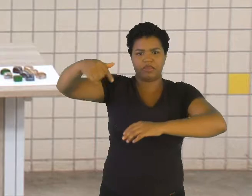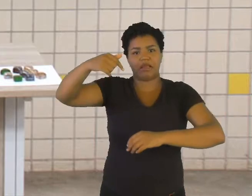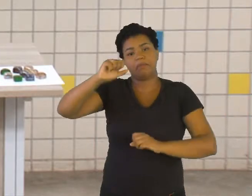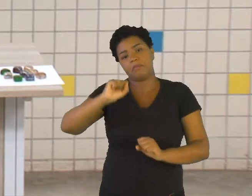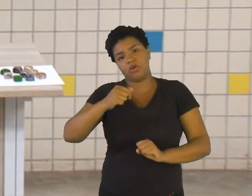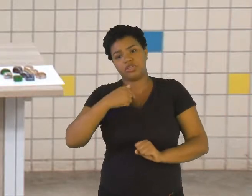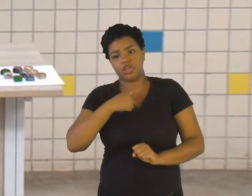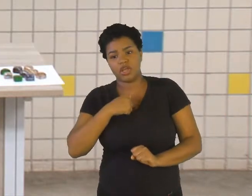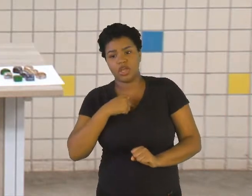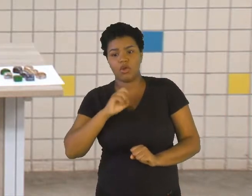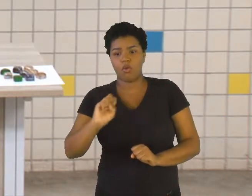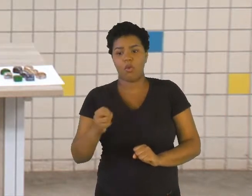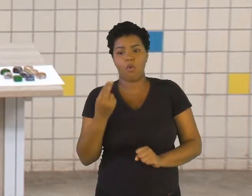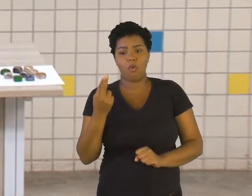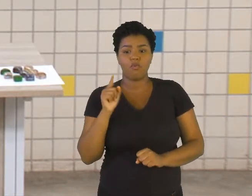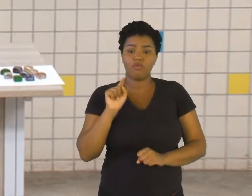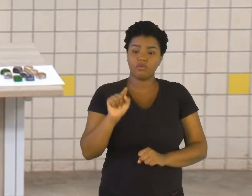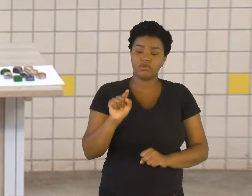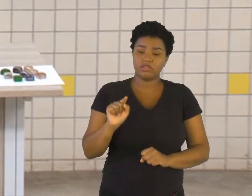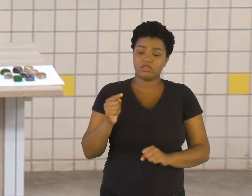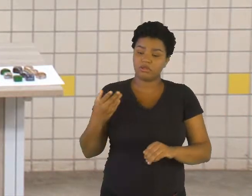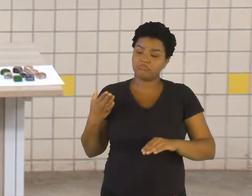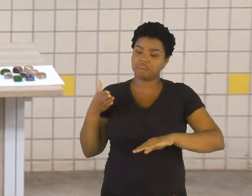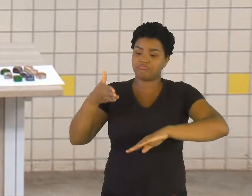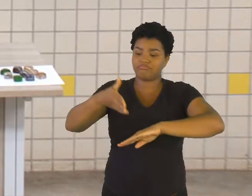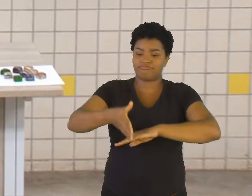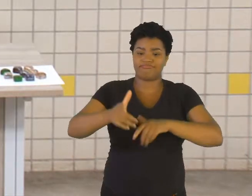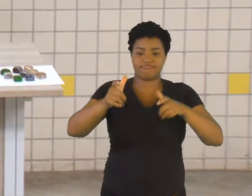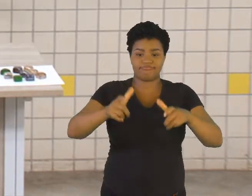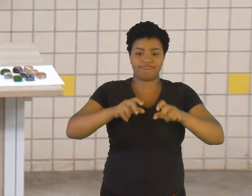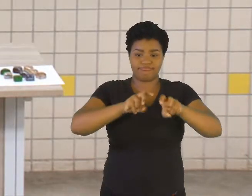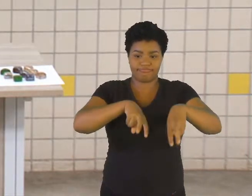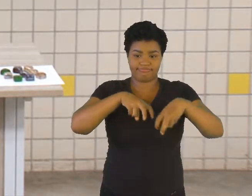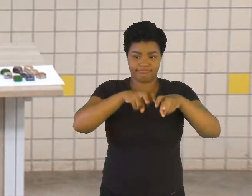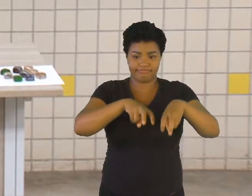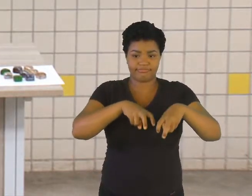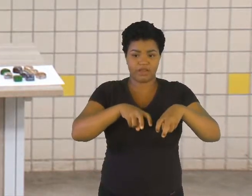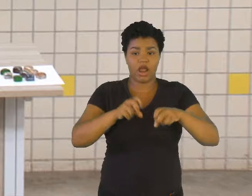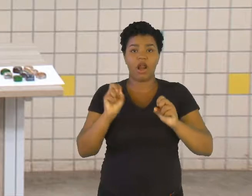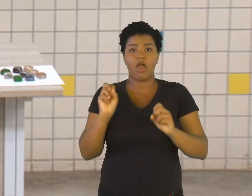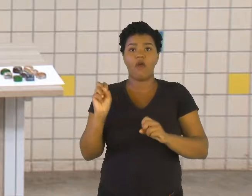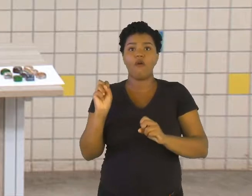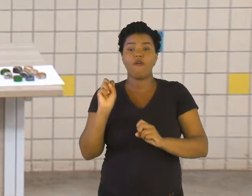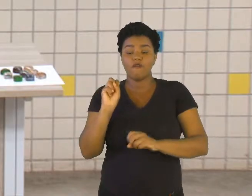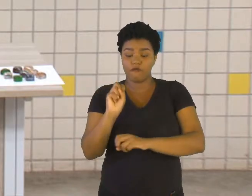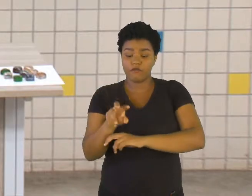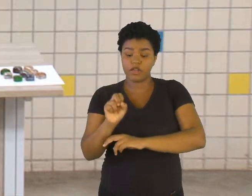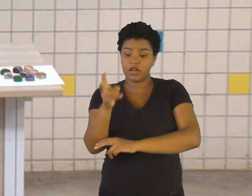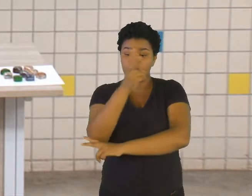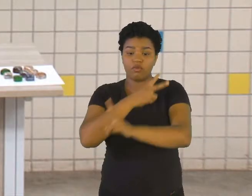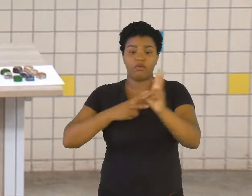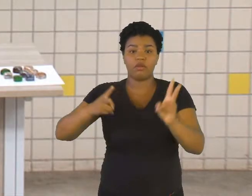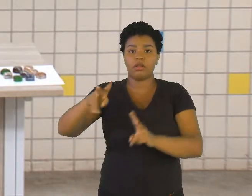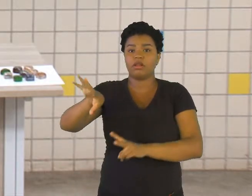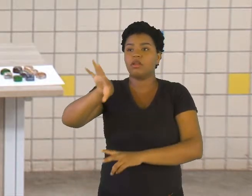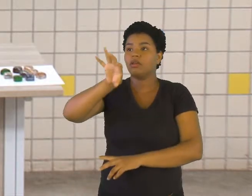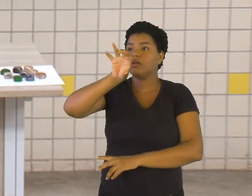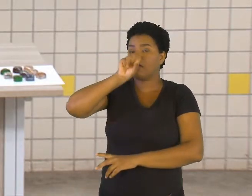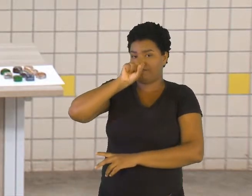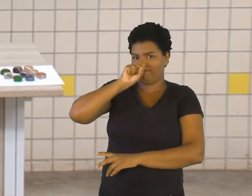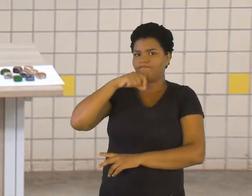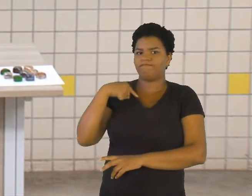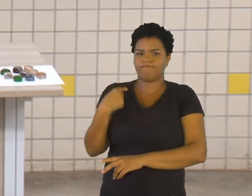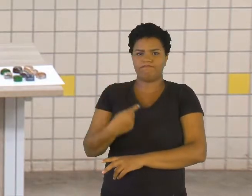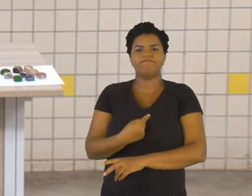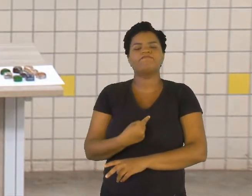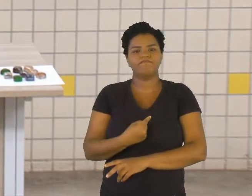você, vai até aquela lavoura. O veneno está no ar e nós respiramos o ar,